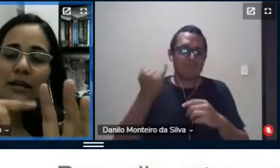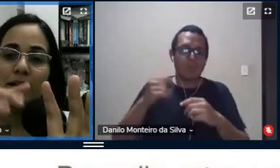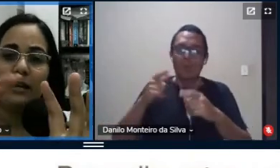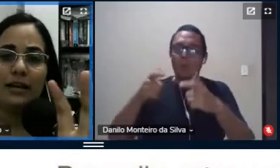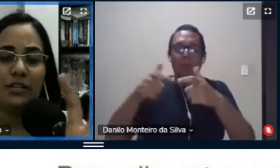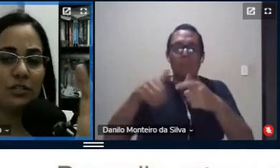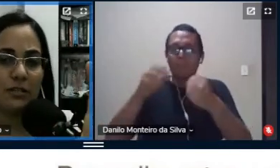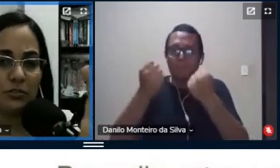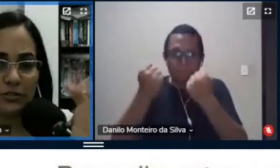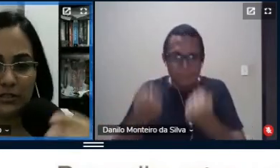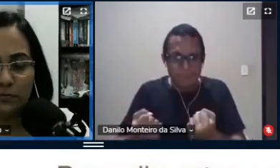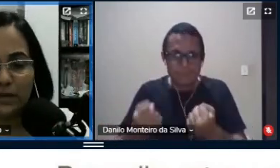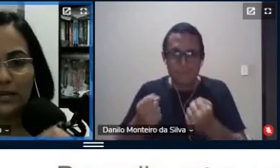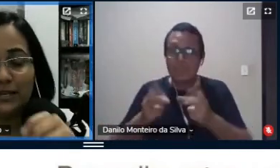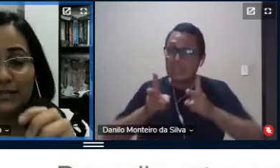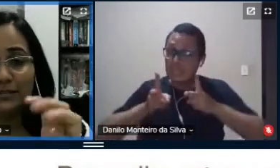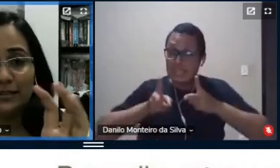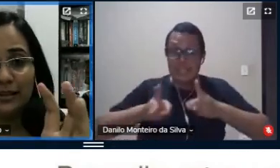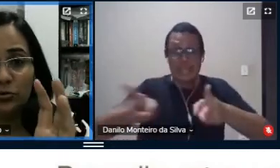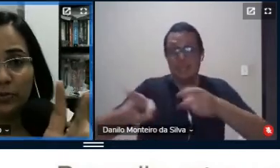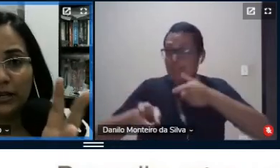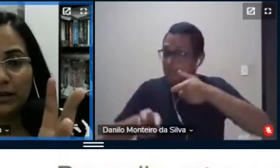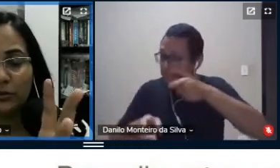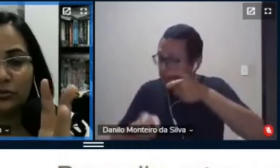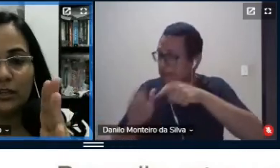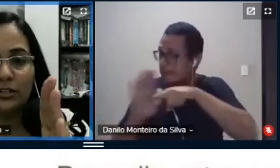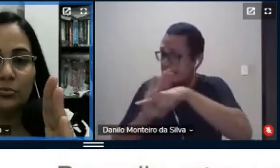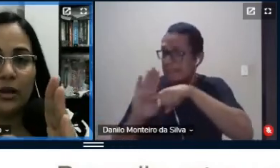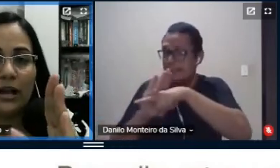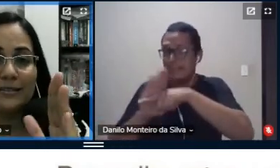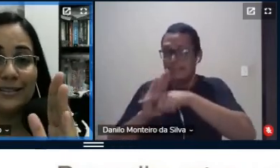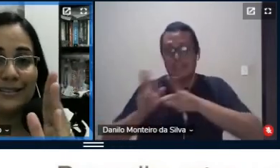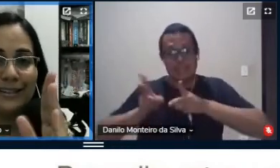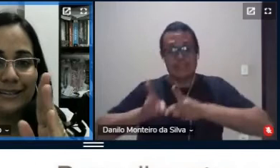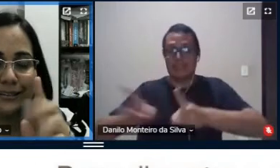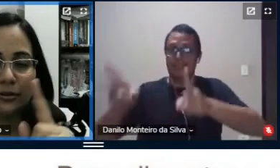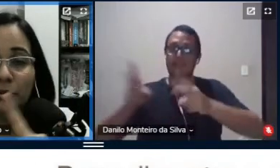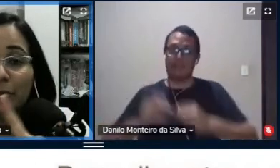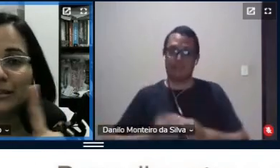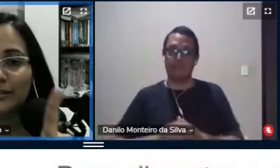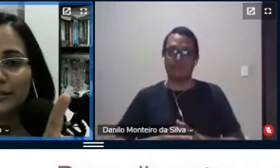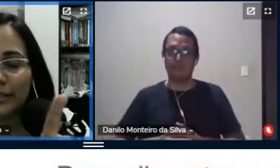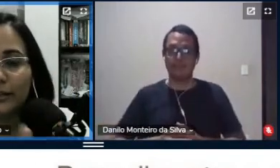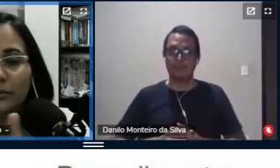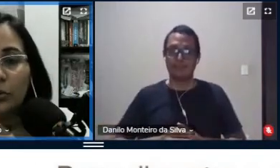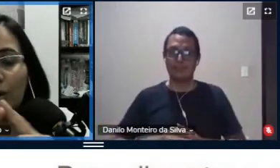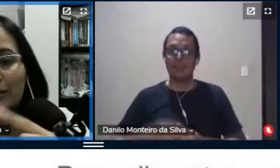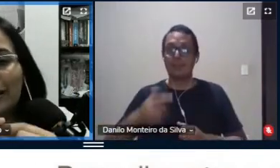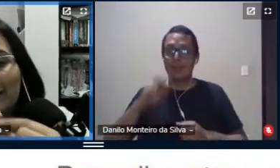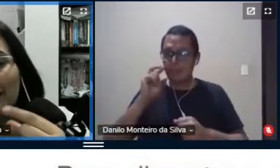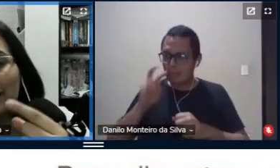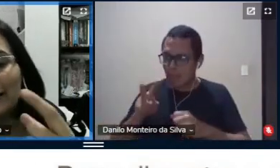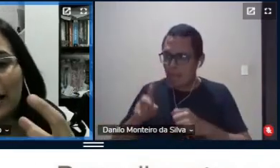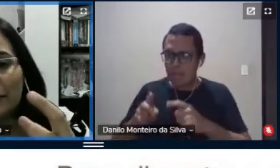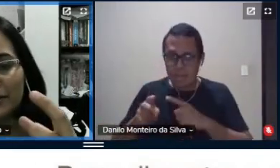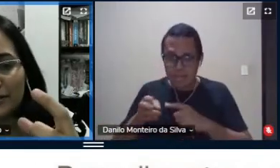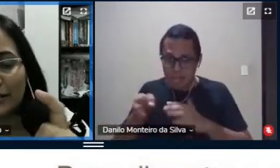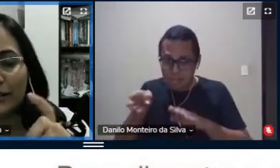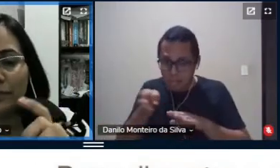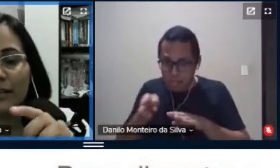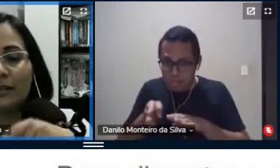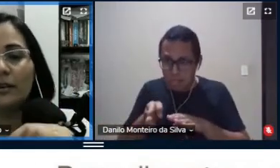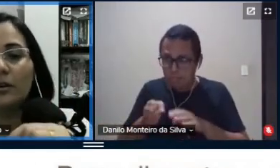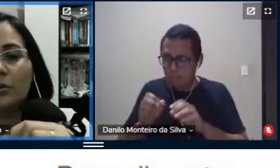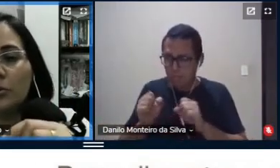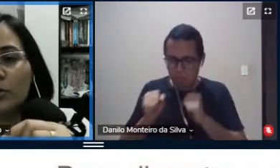tá? As dimensões das peças e os parâmetros, né? Tipo, essa trinca, qual o tamanho dessa trinca? O quanto que é aceitável essa